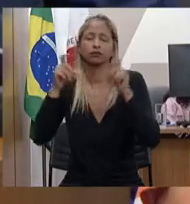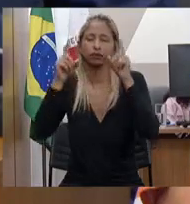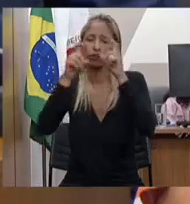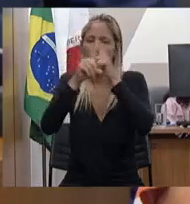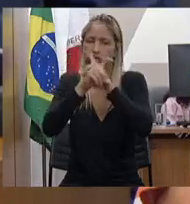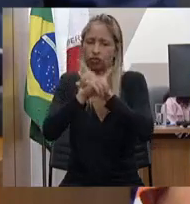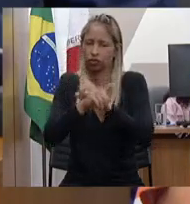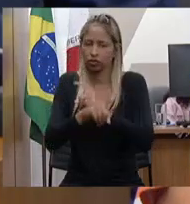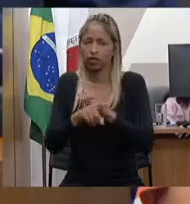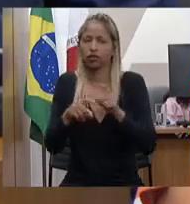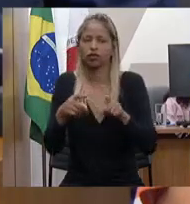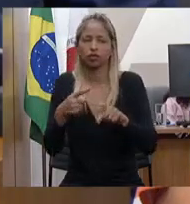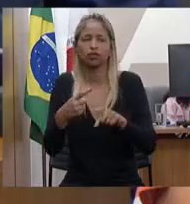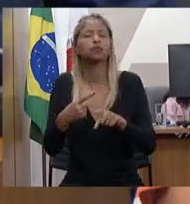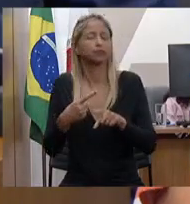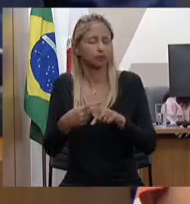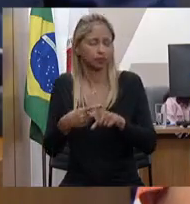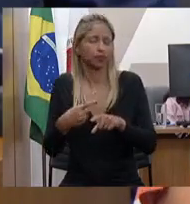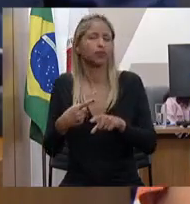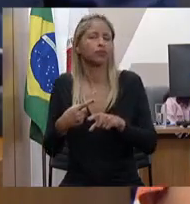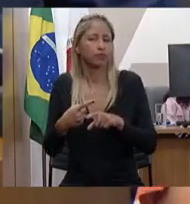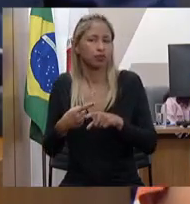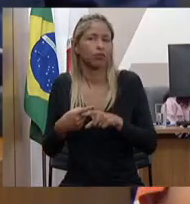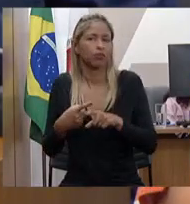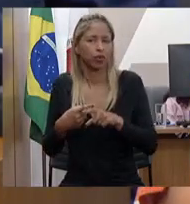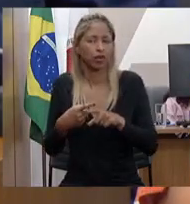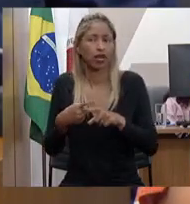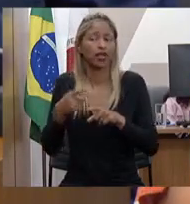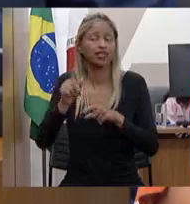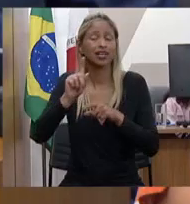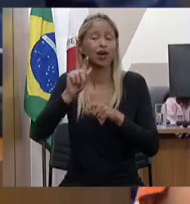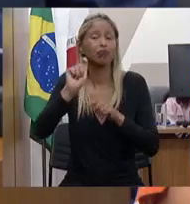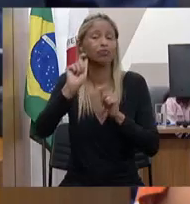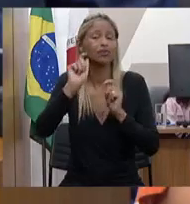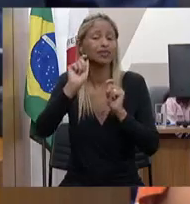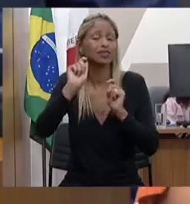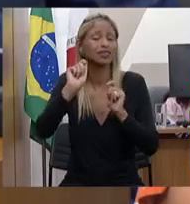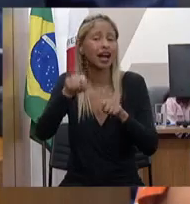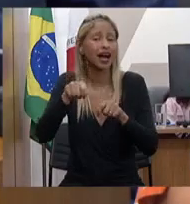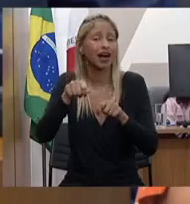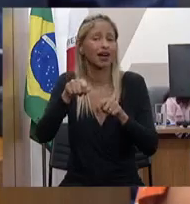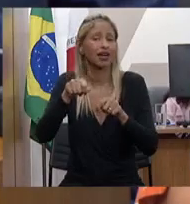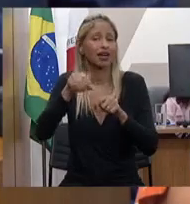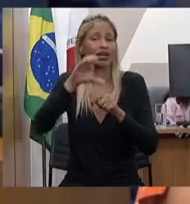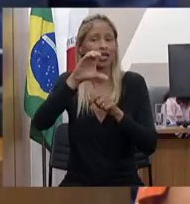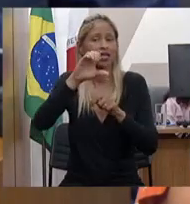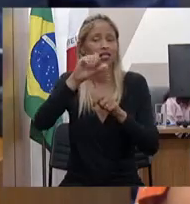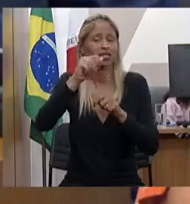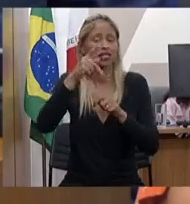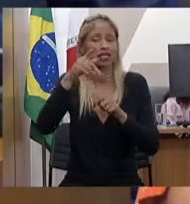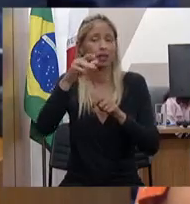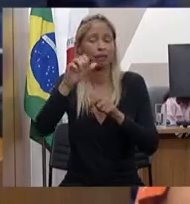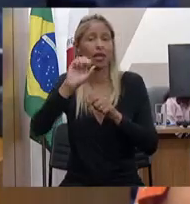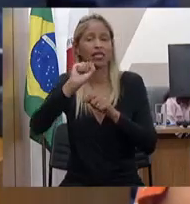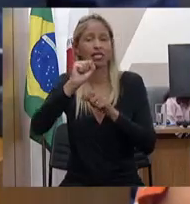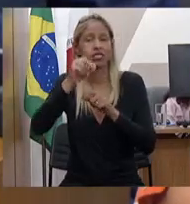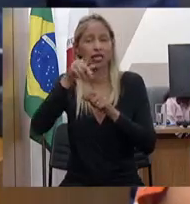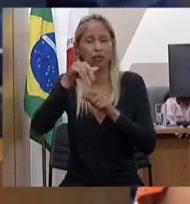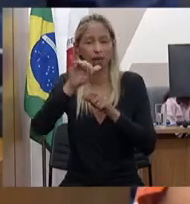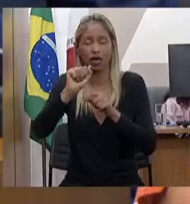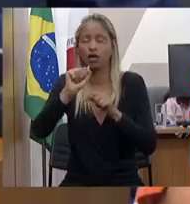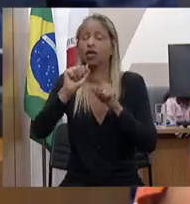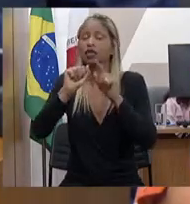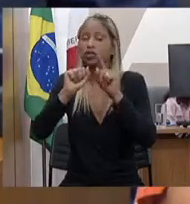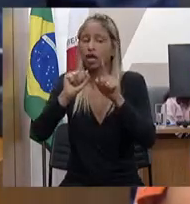porque a Cipa ele não funciona conforme deveria funcionar isso foi dito é